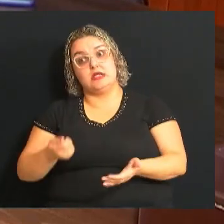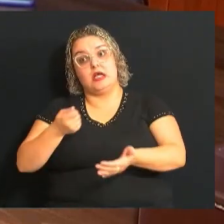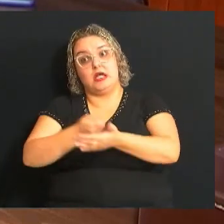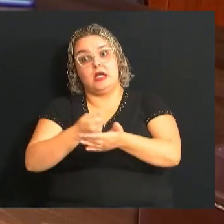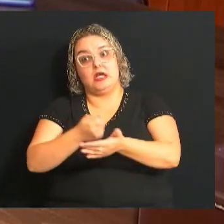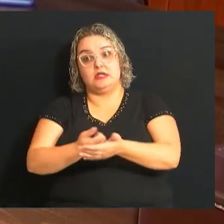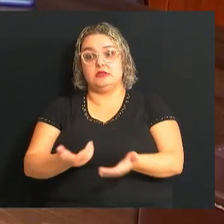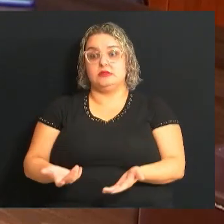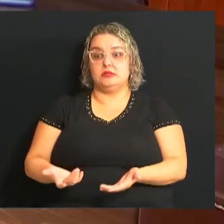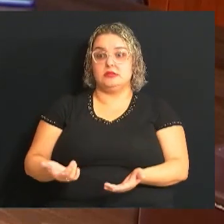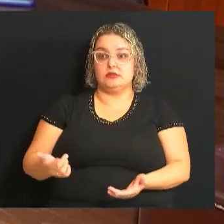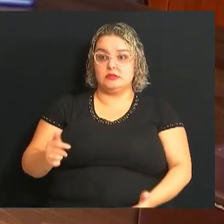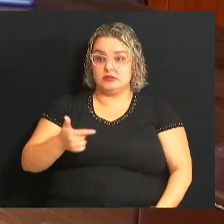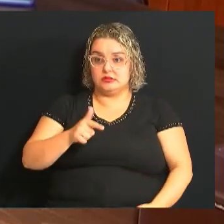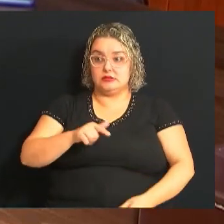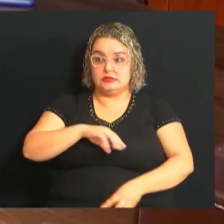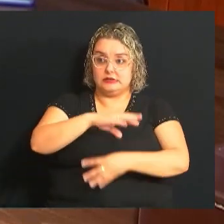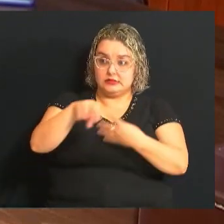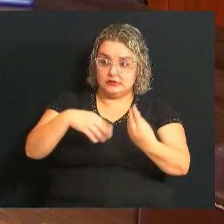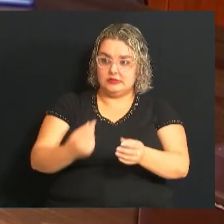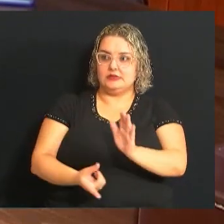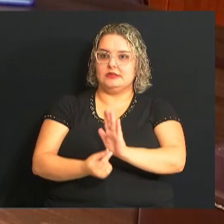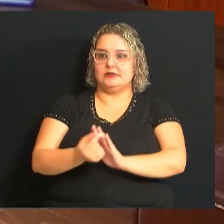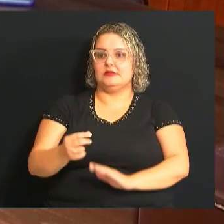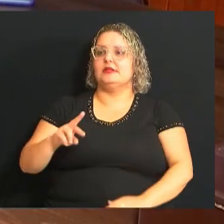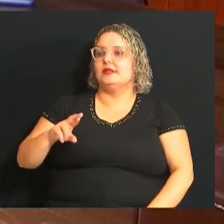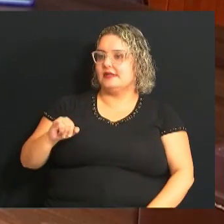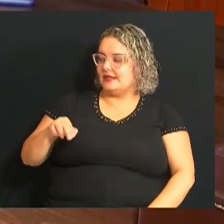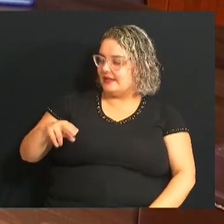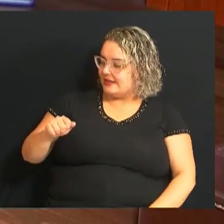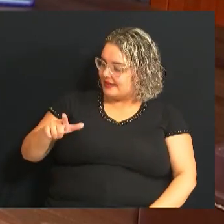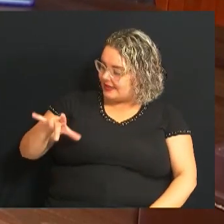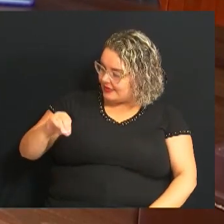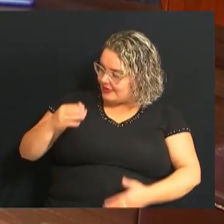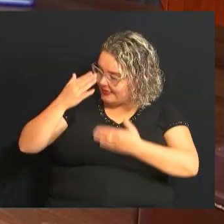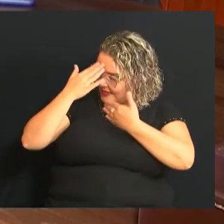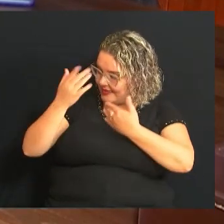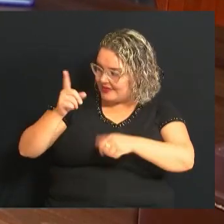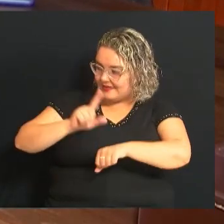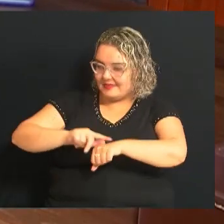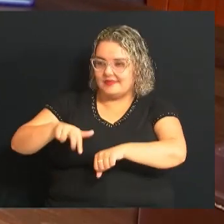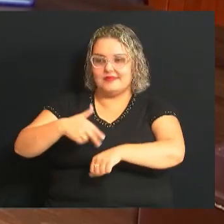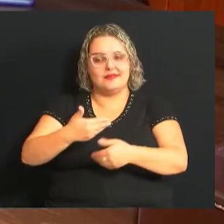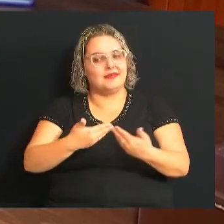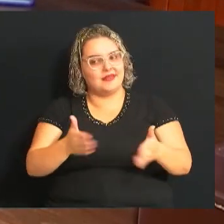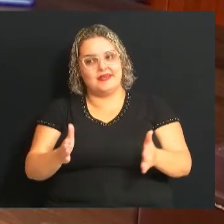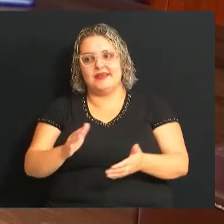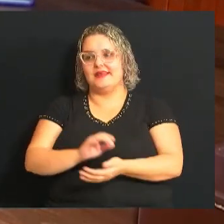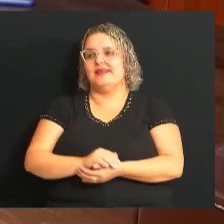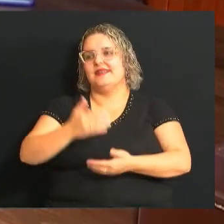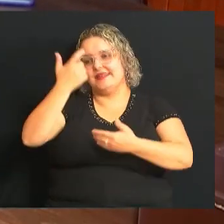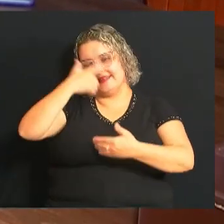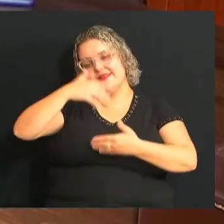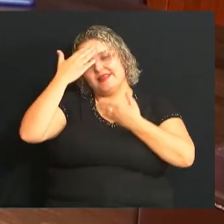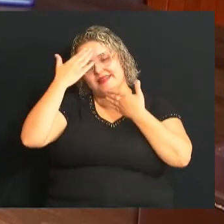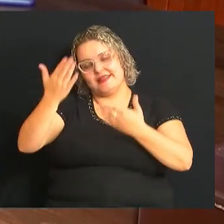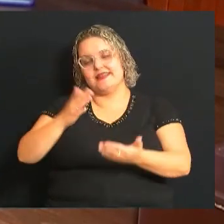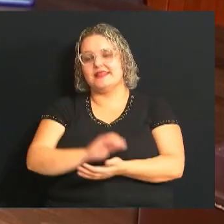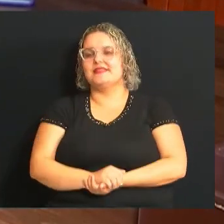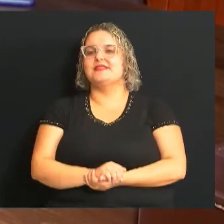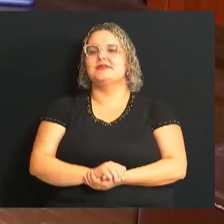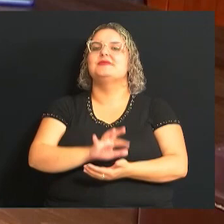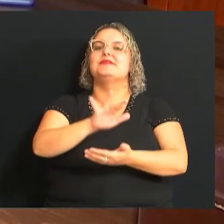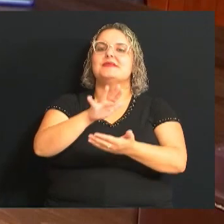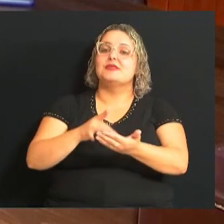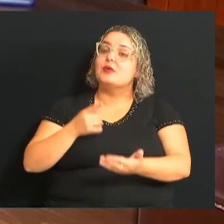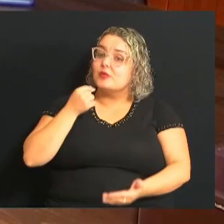façam uma desordem no orçamento. Rinaldo, obrigada pelo tempo. Viu? Fico à disposição, muito é o que agradeço. O Na Ponta do Lápis